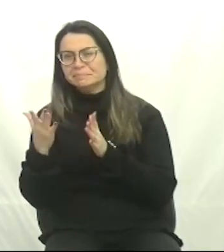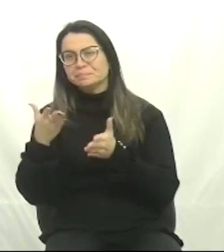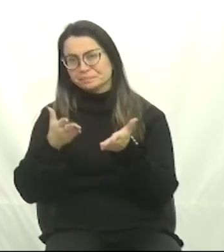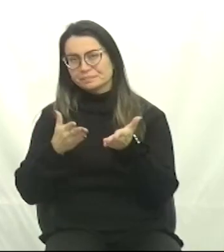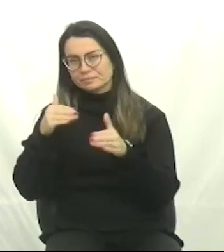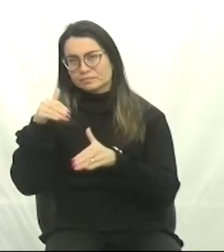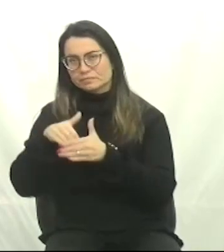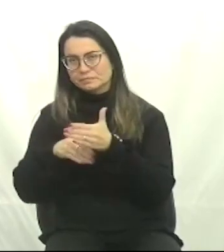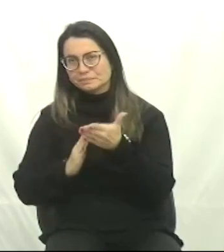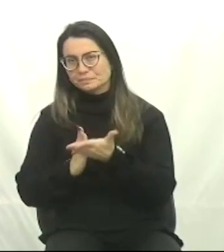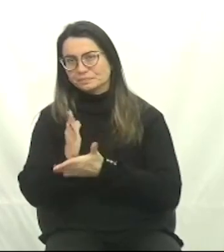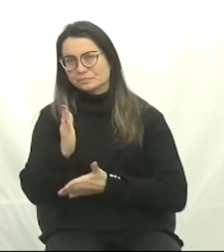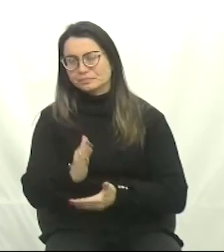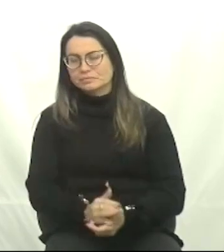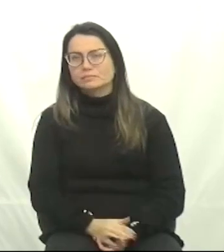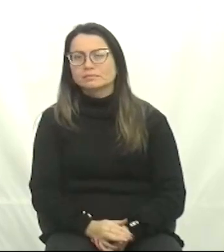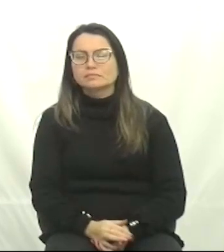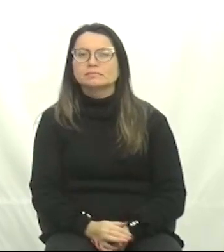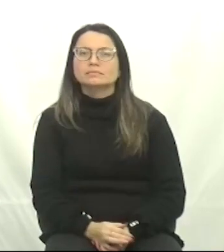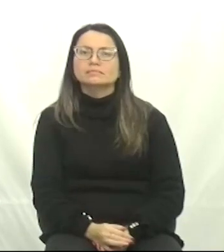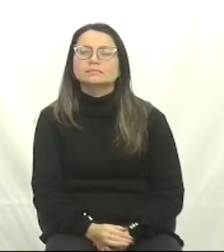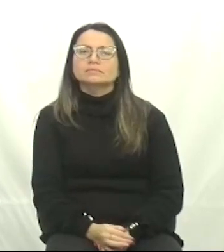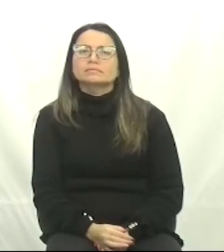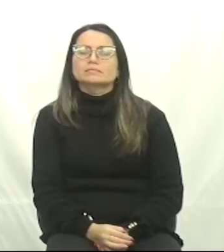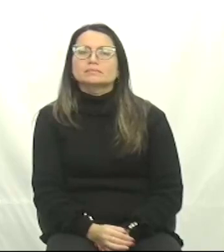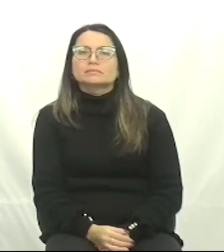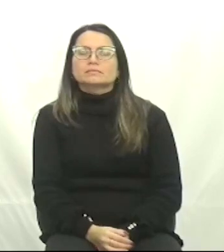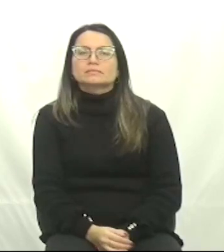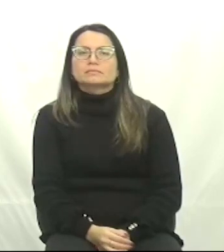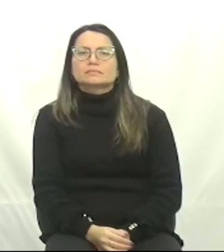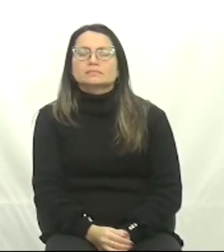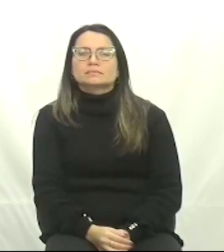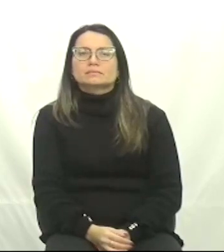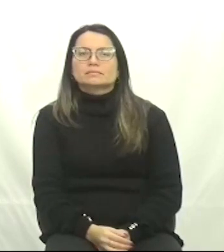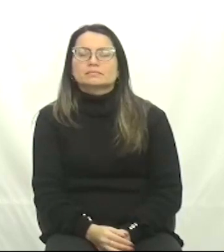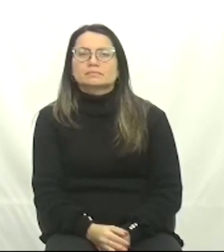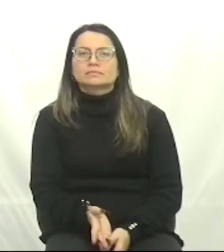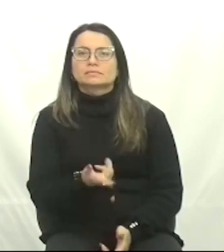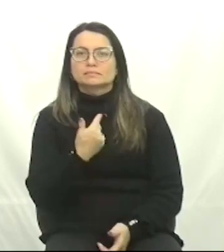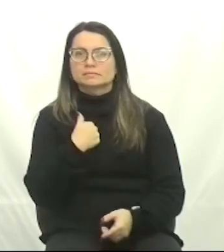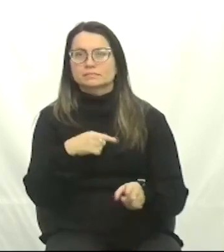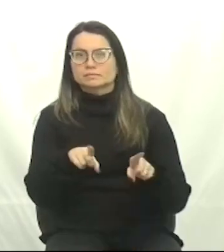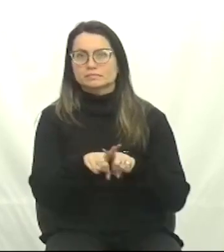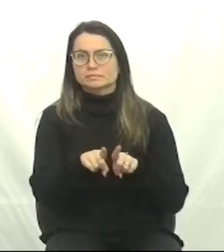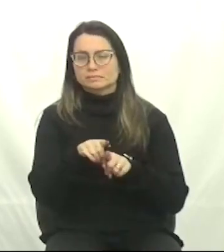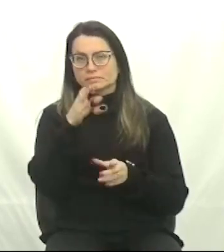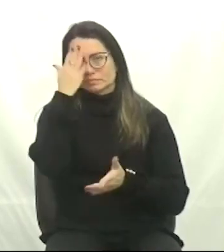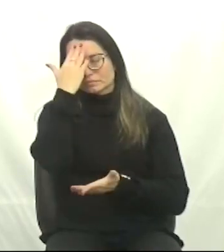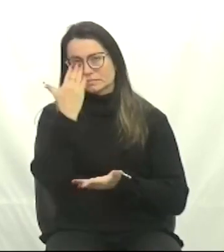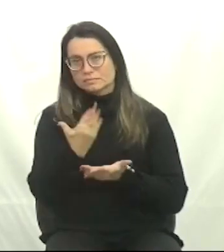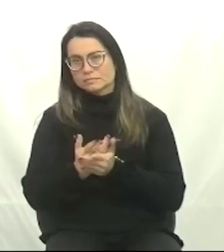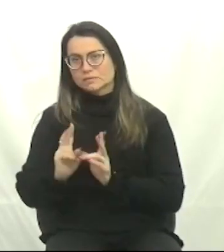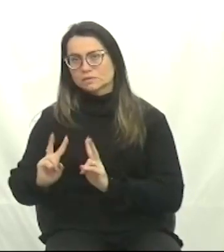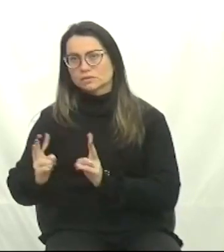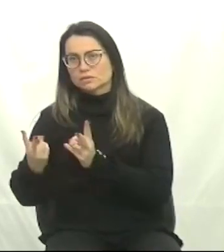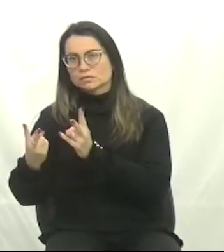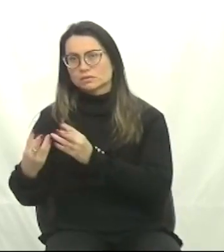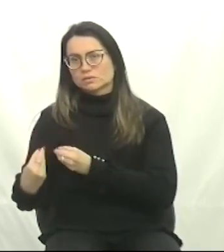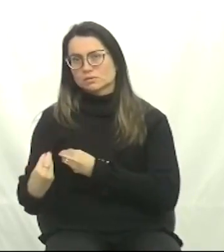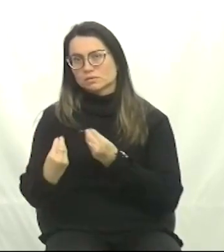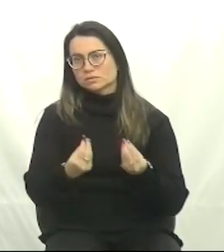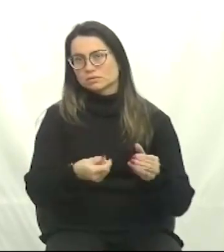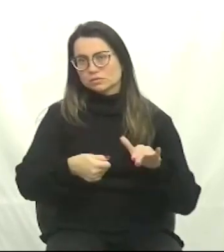aprovação com essas melhorias. Fique à vontade, vereadora. Eu até acredito que o valor que vai ser destinado